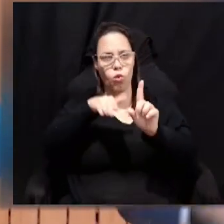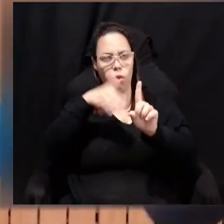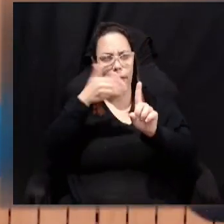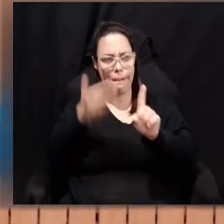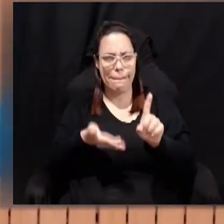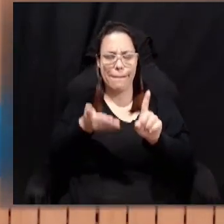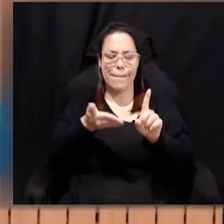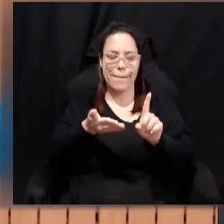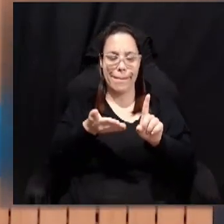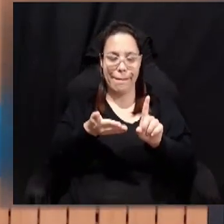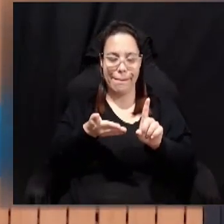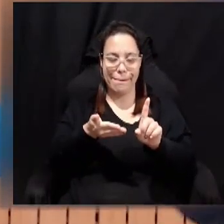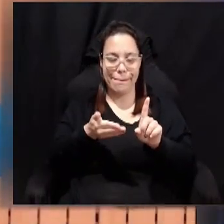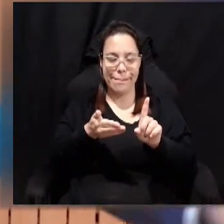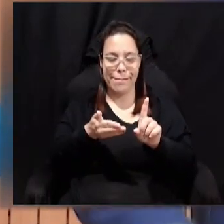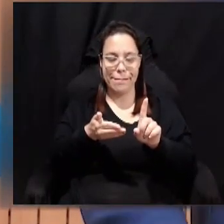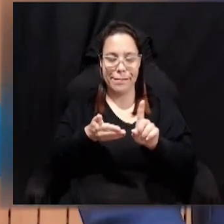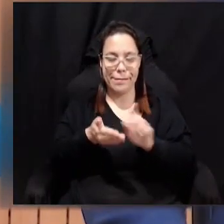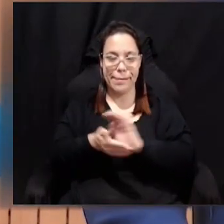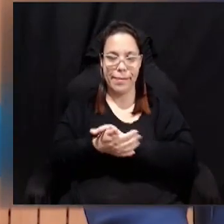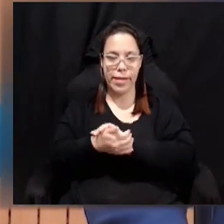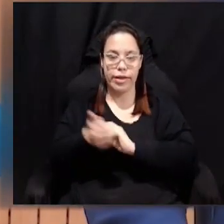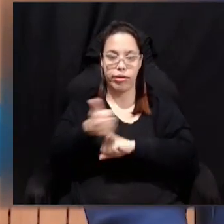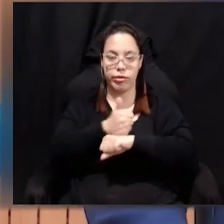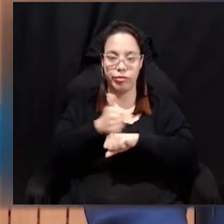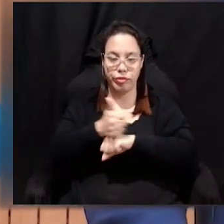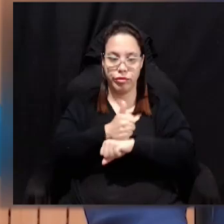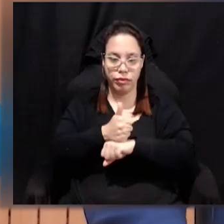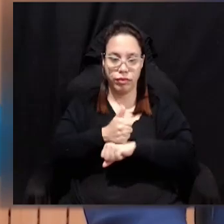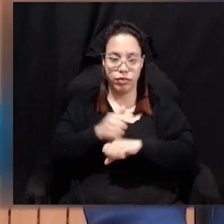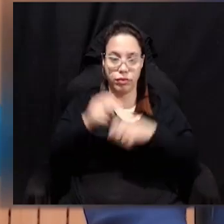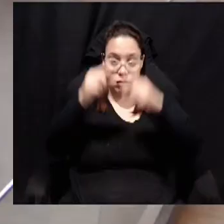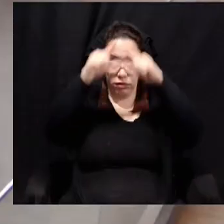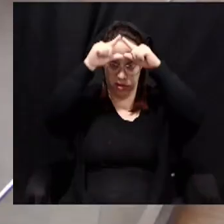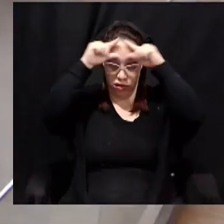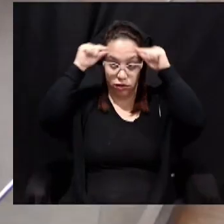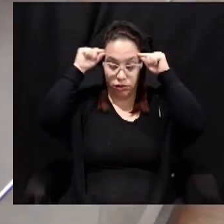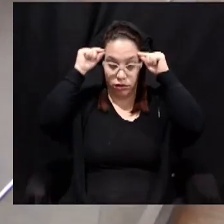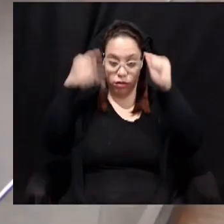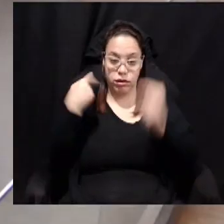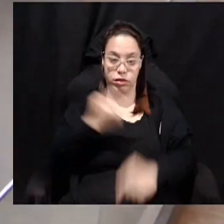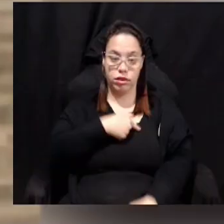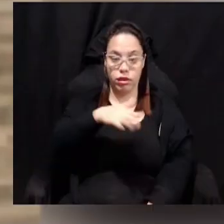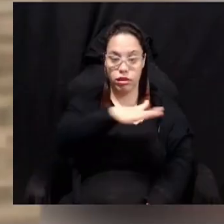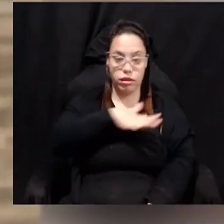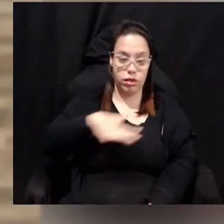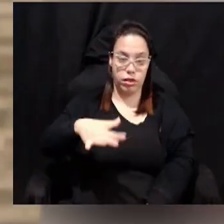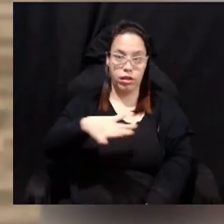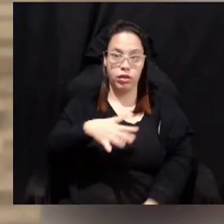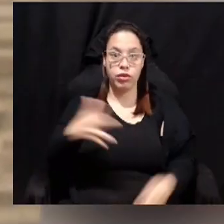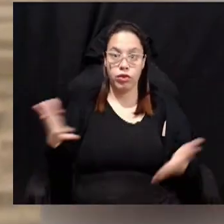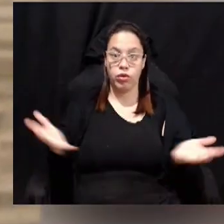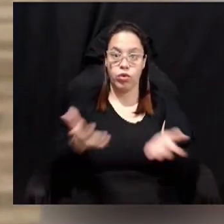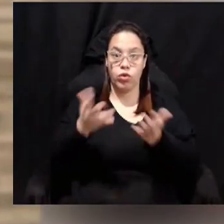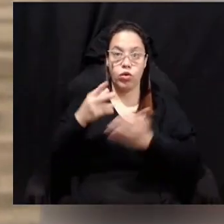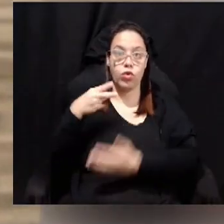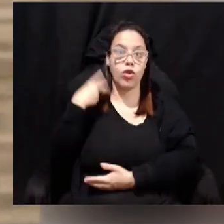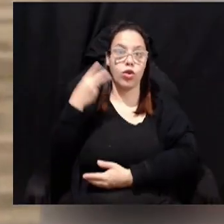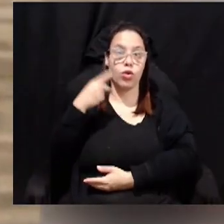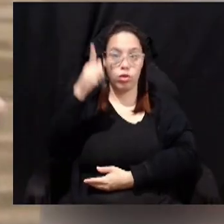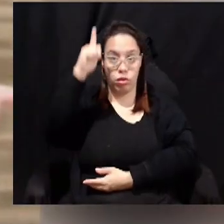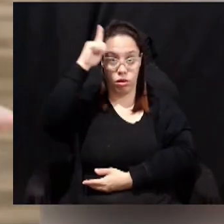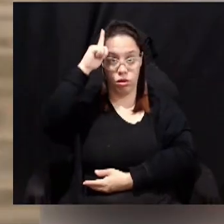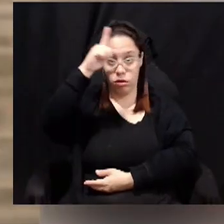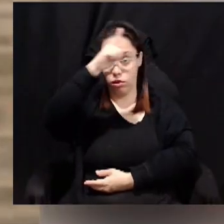para homenagear profissionais da enfermagem da nossa cidade e região. Por iniciativa do vereador Gustavo Peta, que não